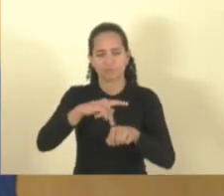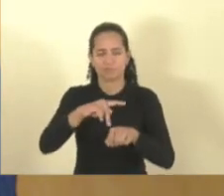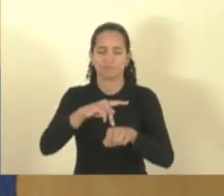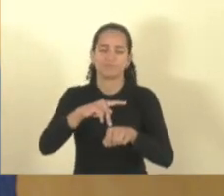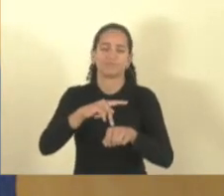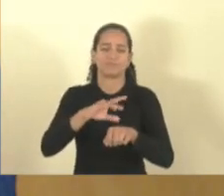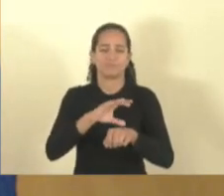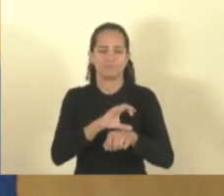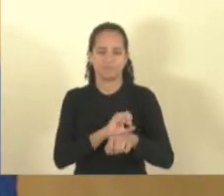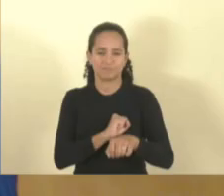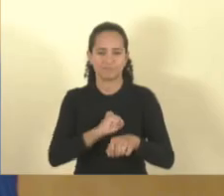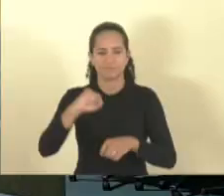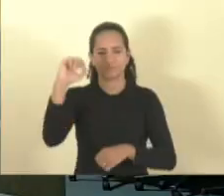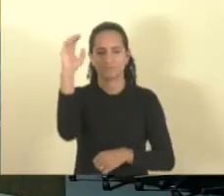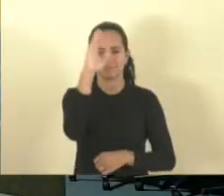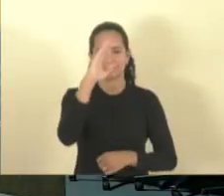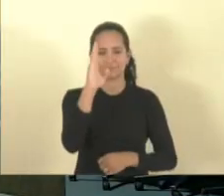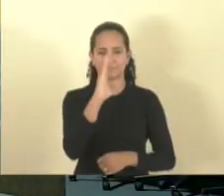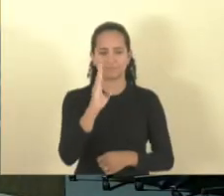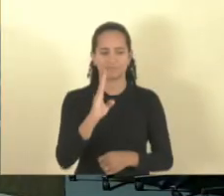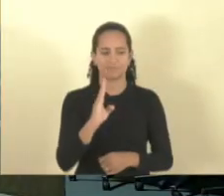amada, Brasil.